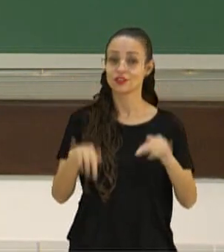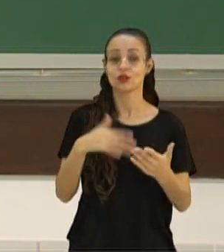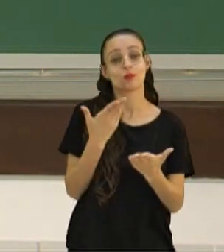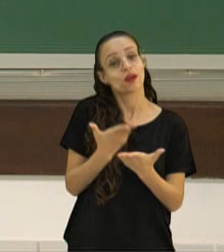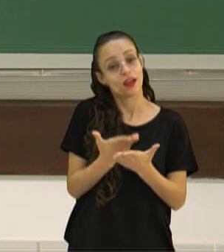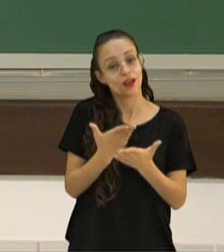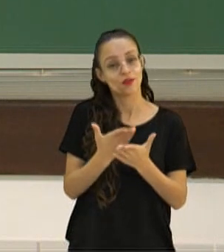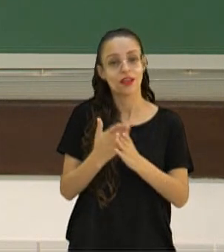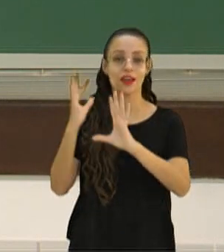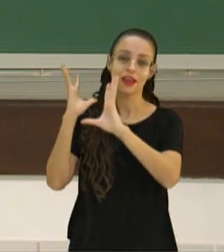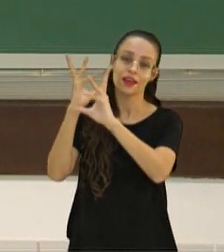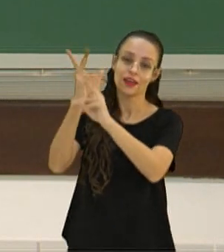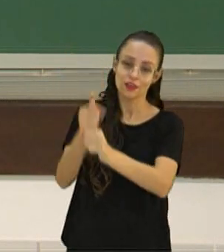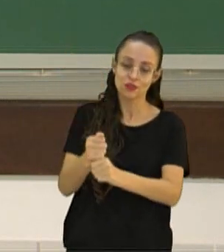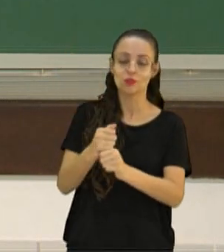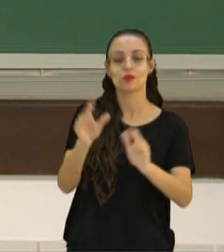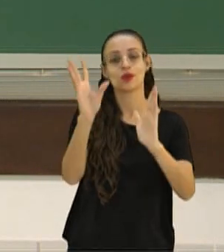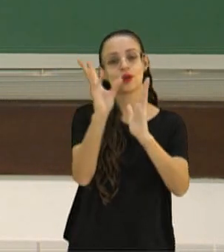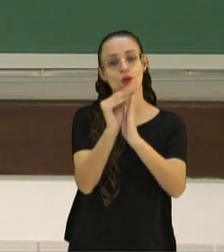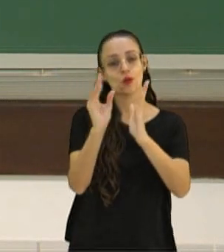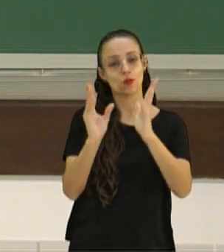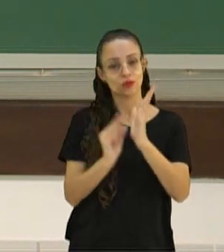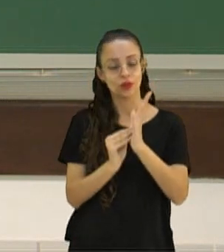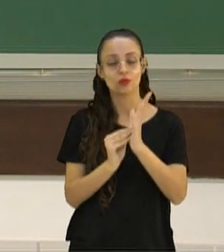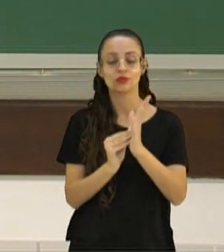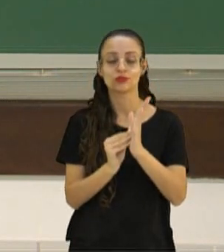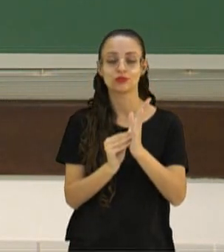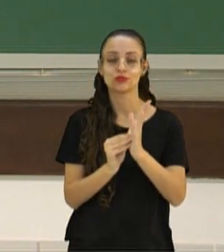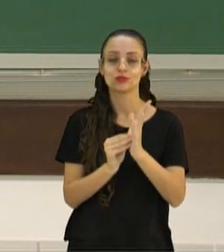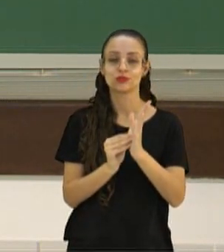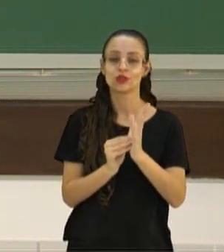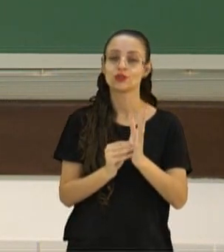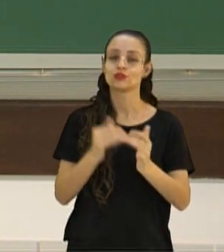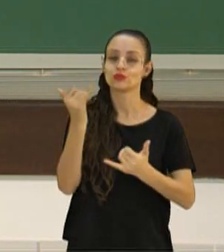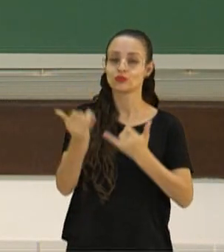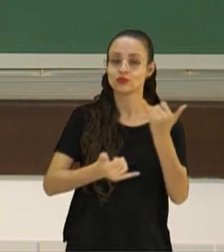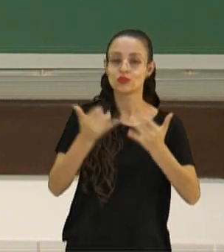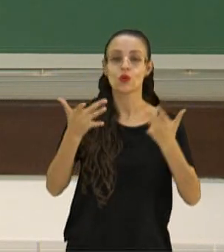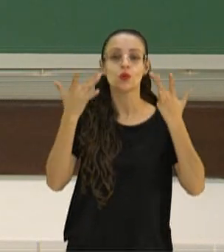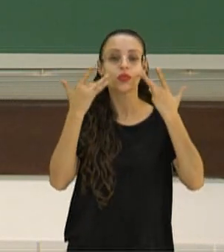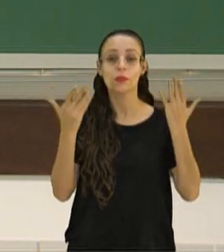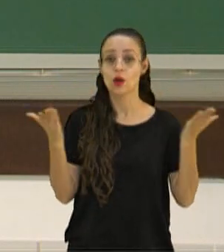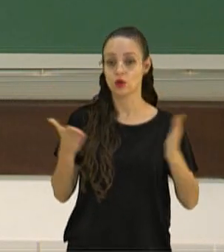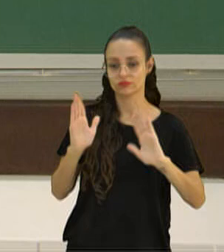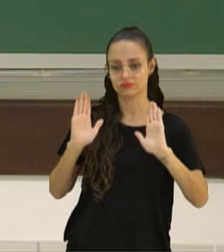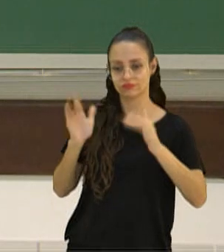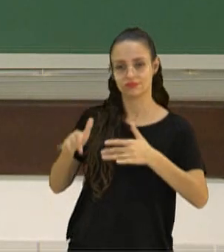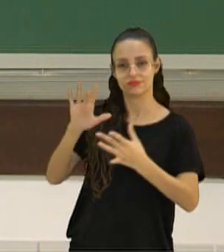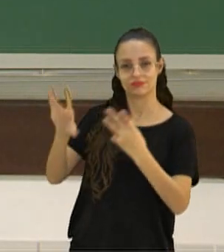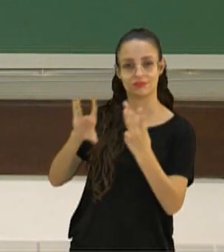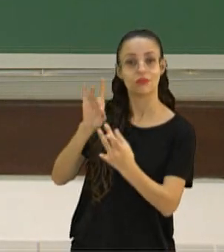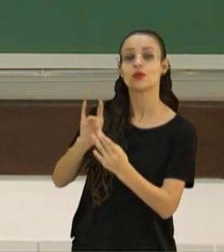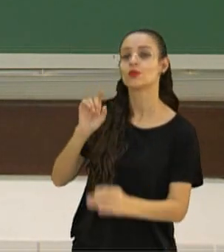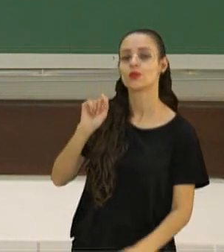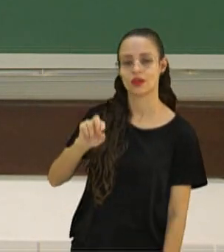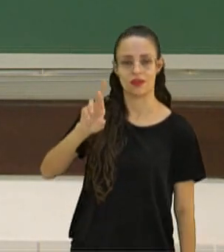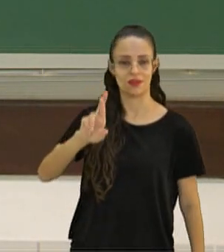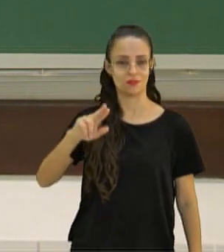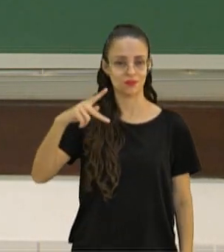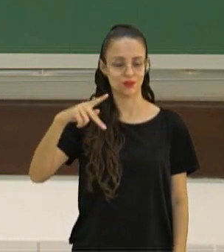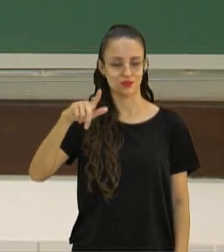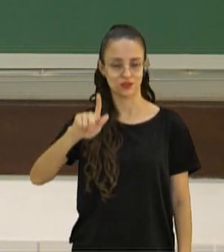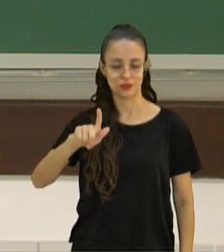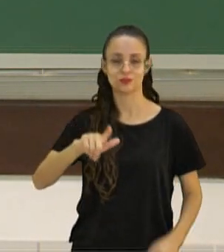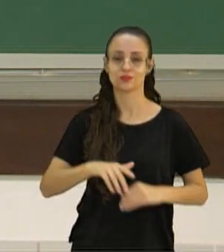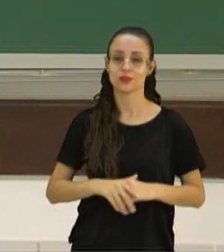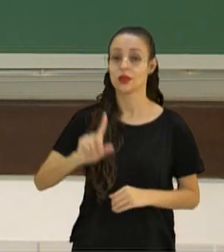aula e retomamos os conteúdos dos jogos dramáticos, hoje especificamente falando do